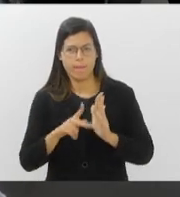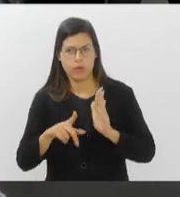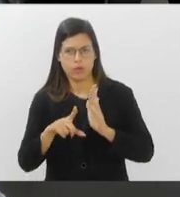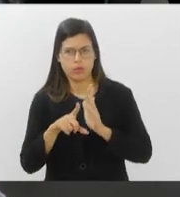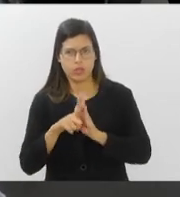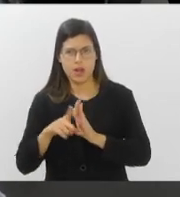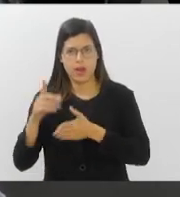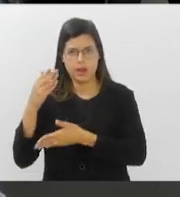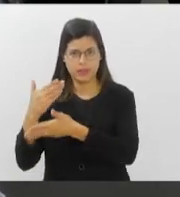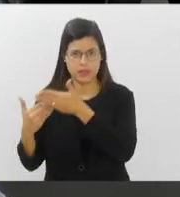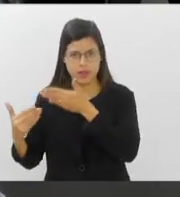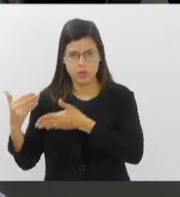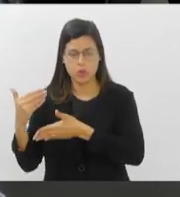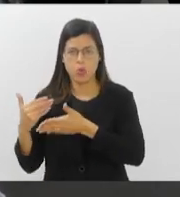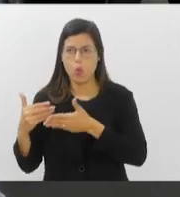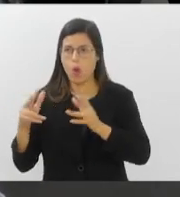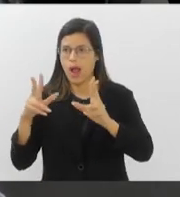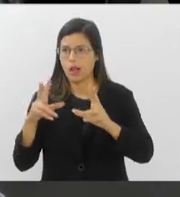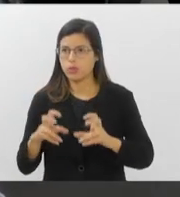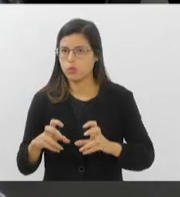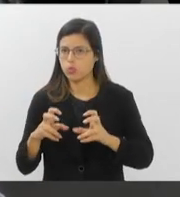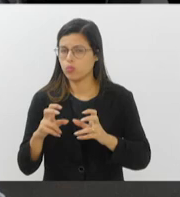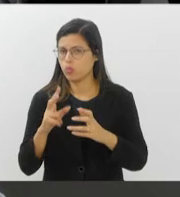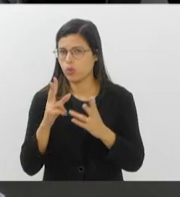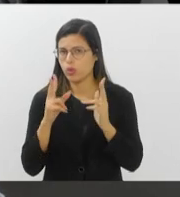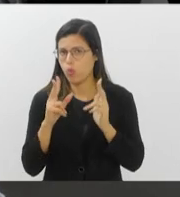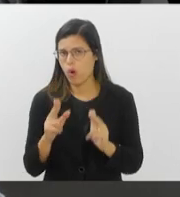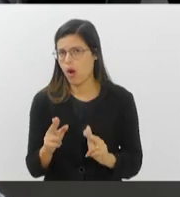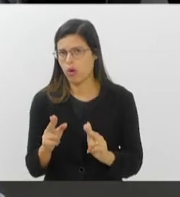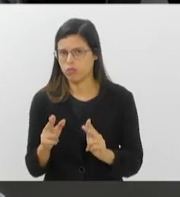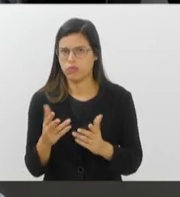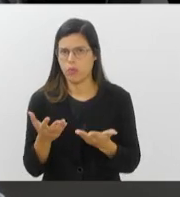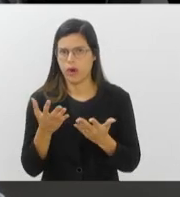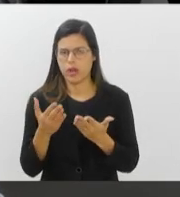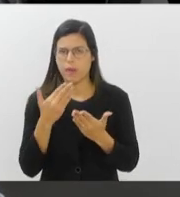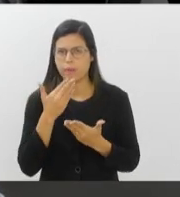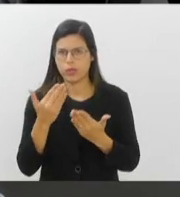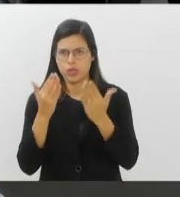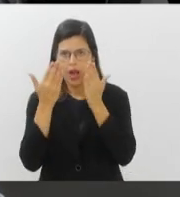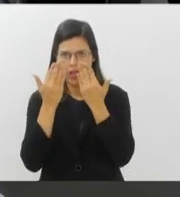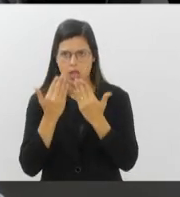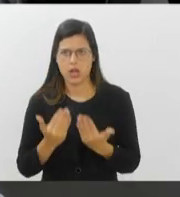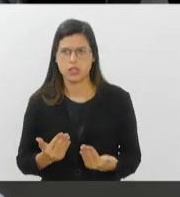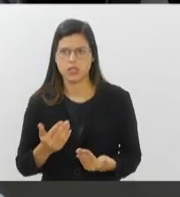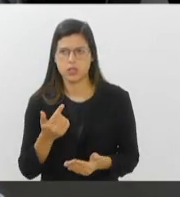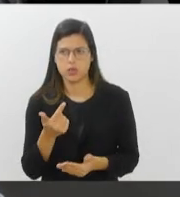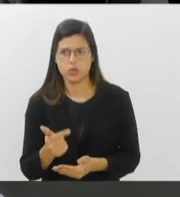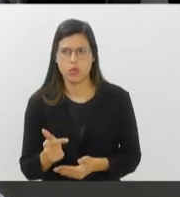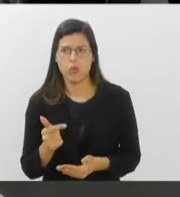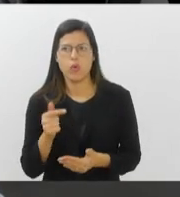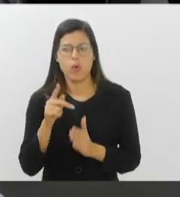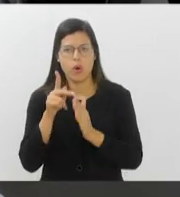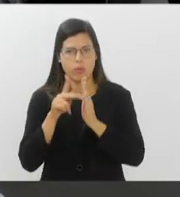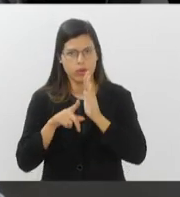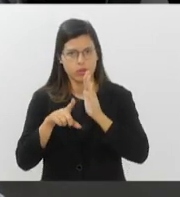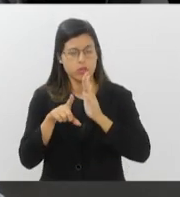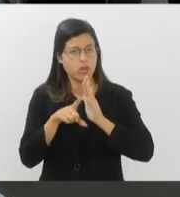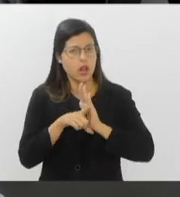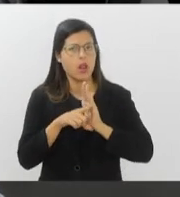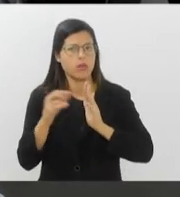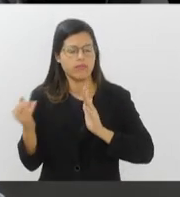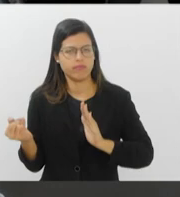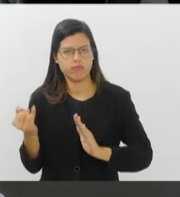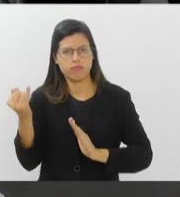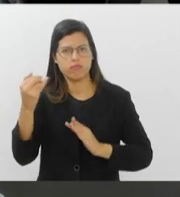mesmo assunto. Então, eu gostaria de pedir vistas desse projeto. projeto fundamental, acho que muito meritório, acho que esse é um